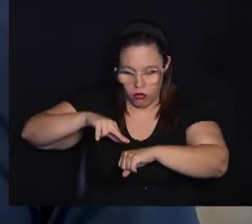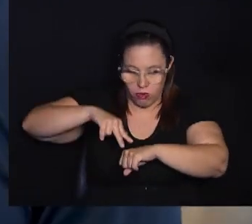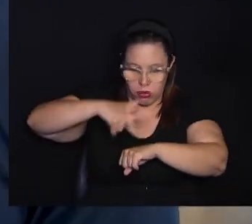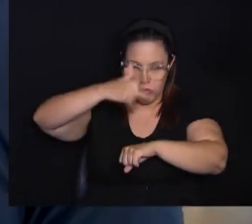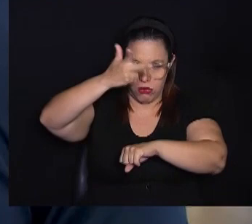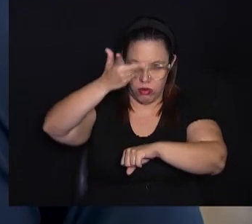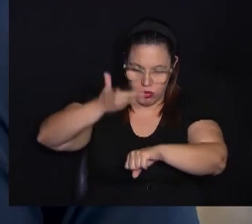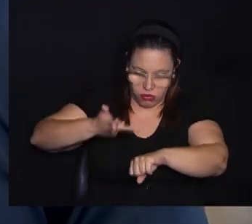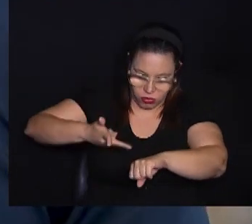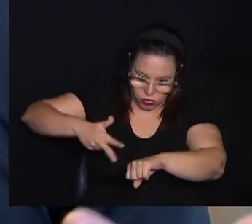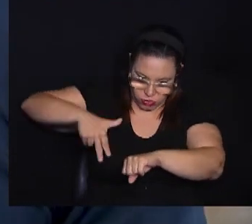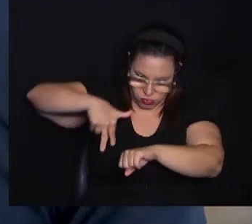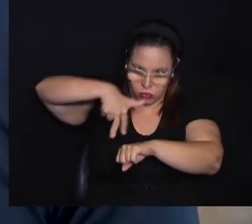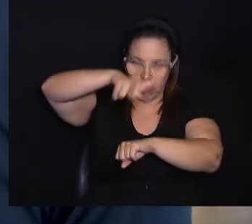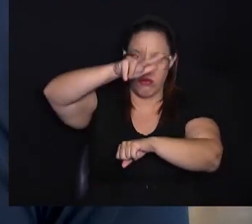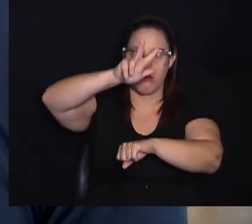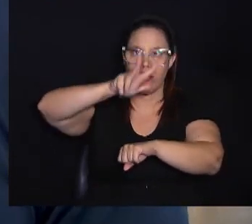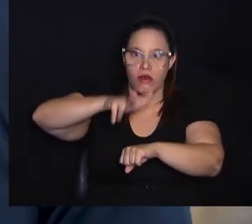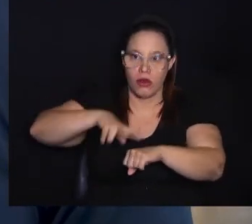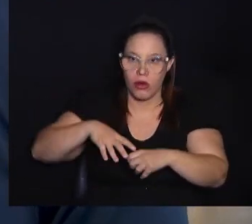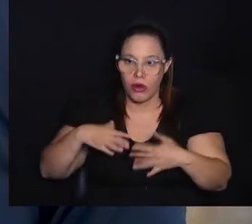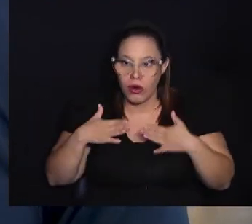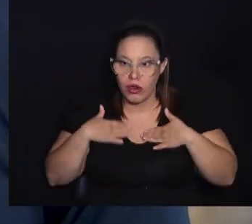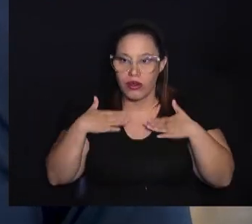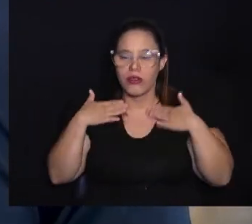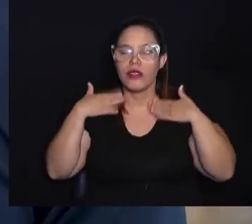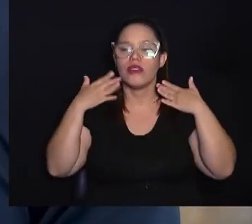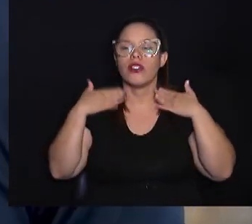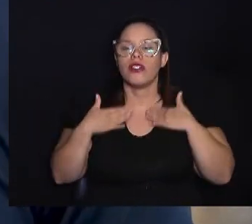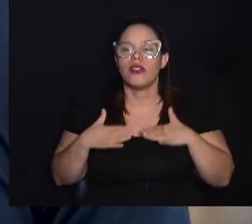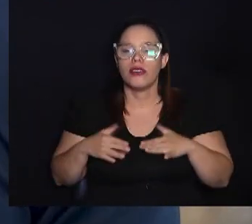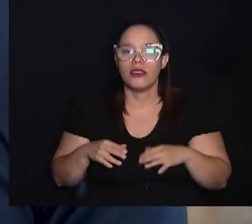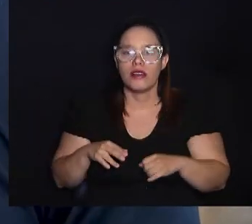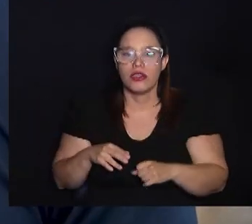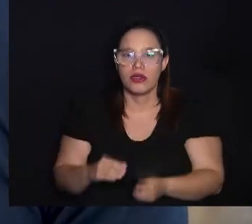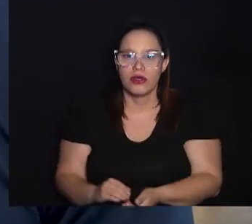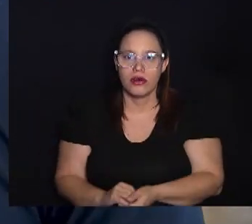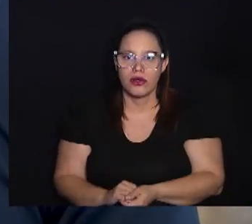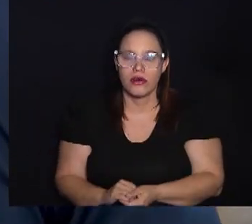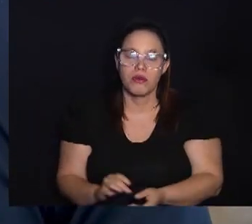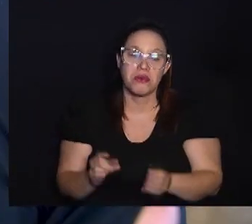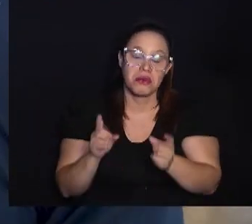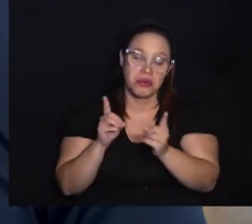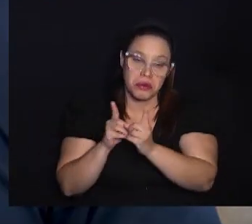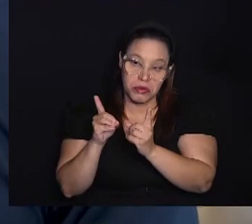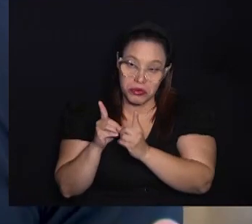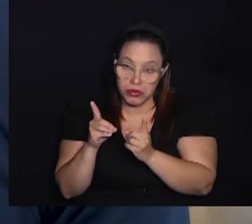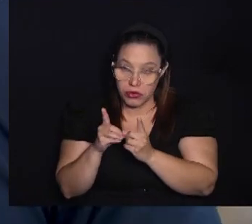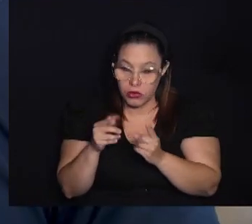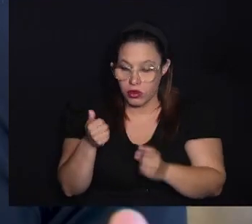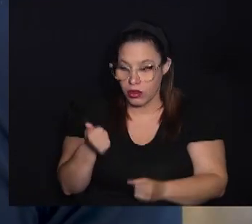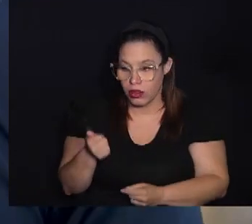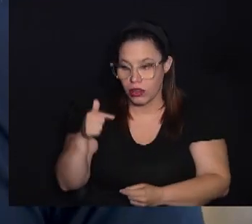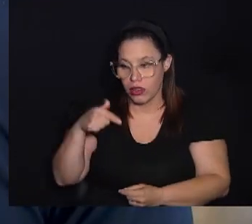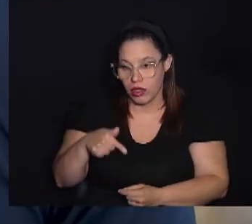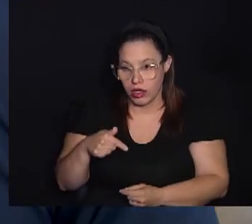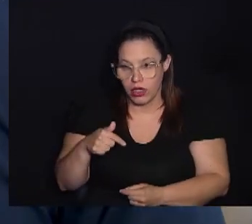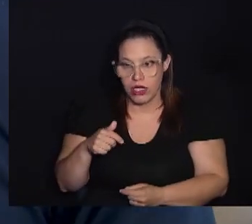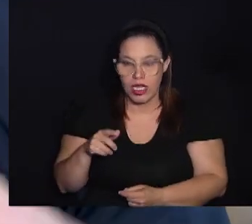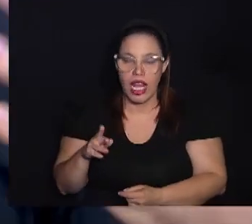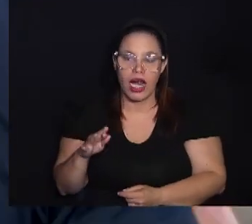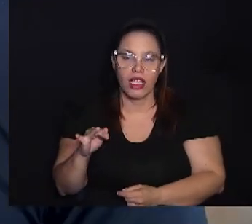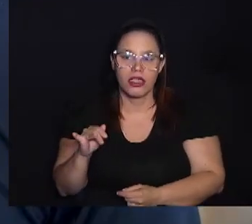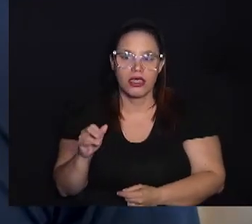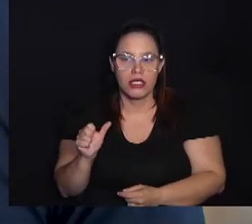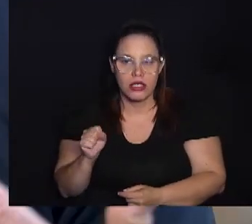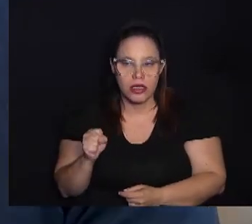das expressões corporais verticais, né? E aí eles estão aqui se encontrando, são 17 artistas que estão se encontrando